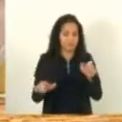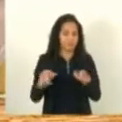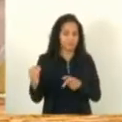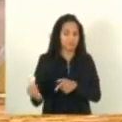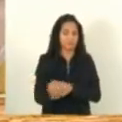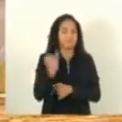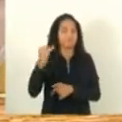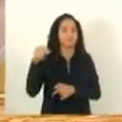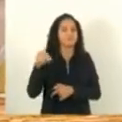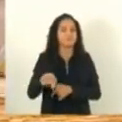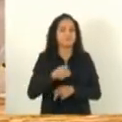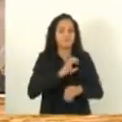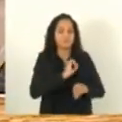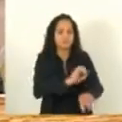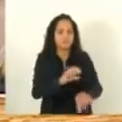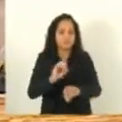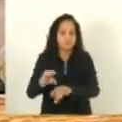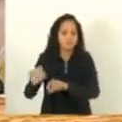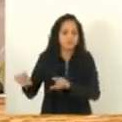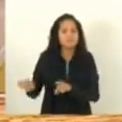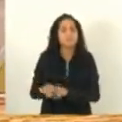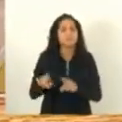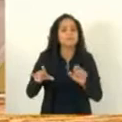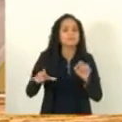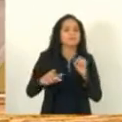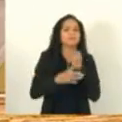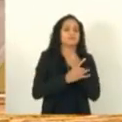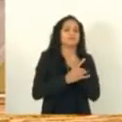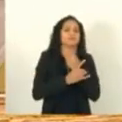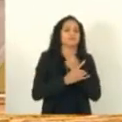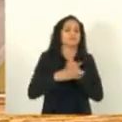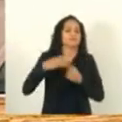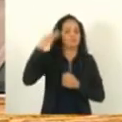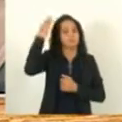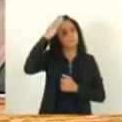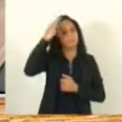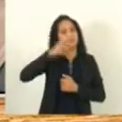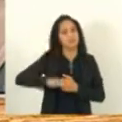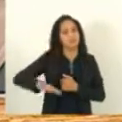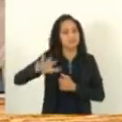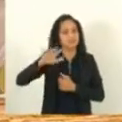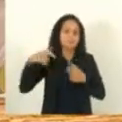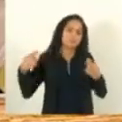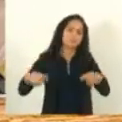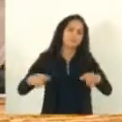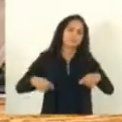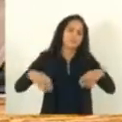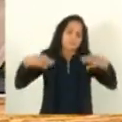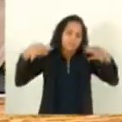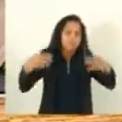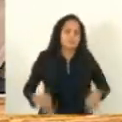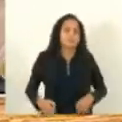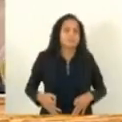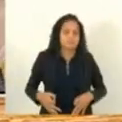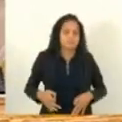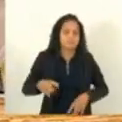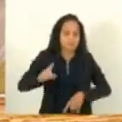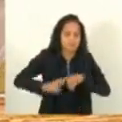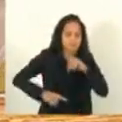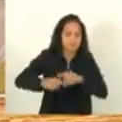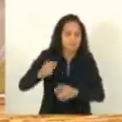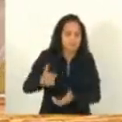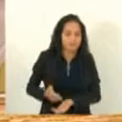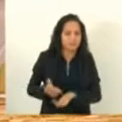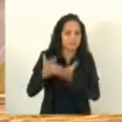fundamentais para a educação e para a segurança do Estado e merecem terem esse instrumento de